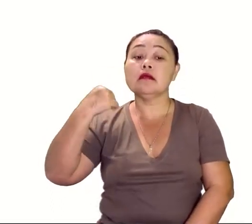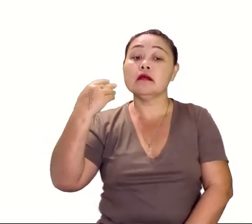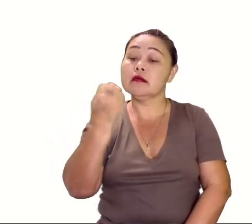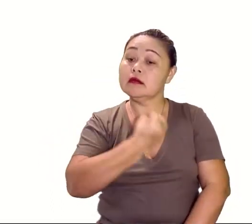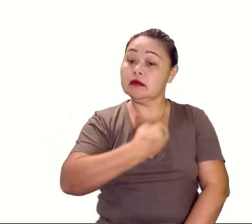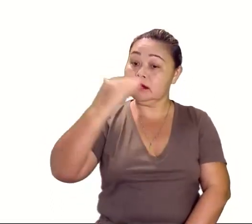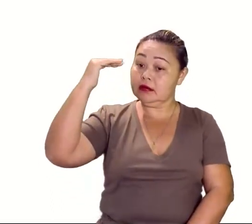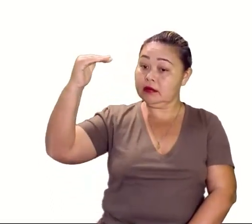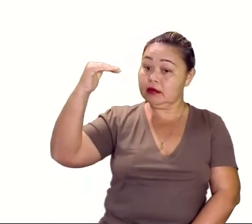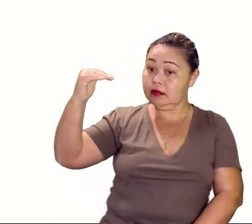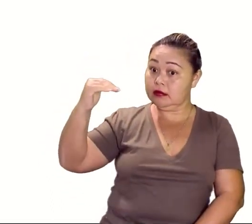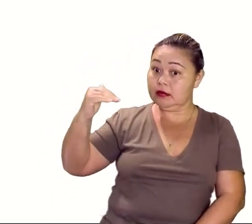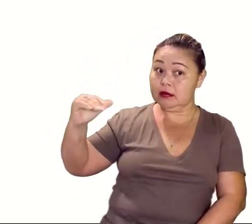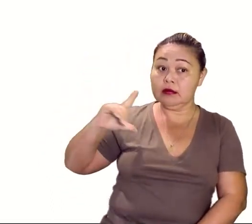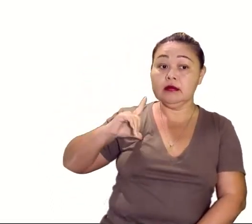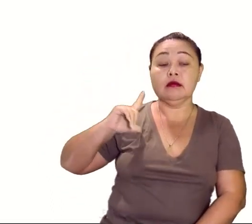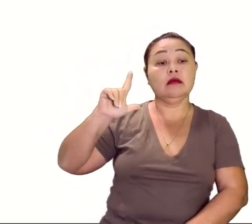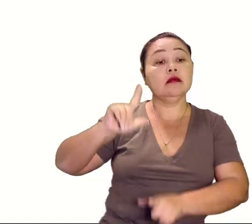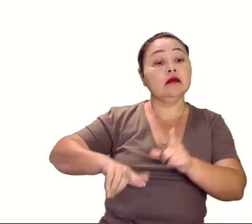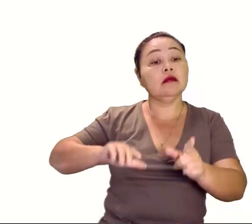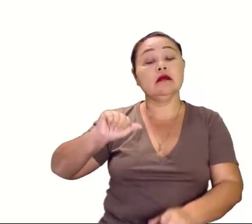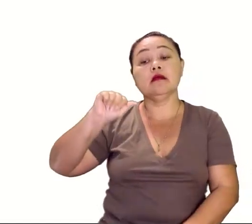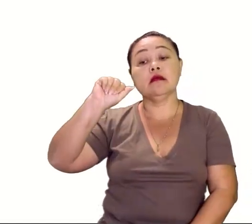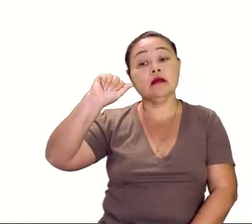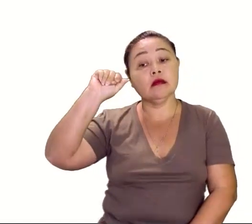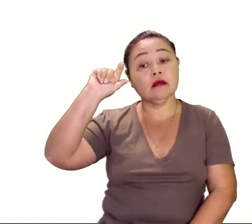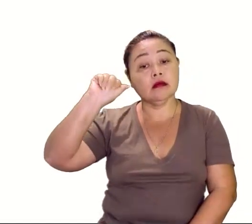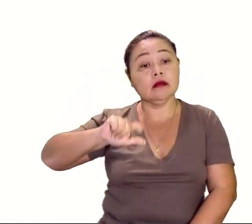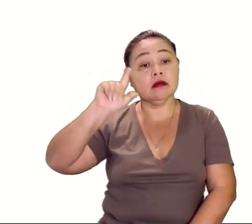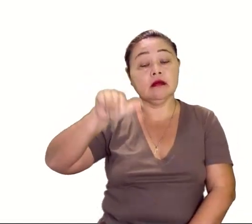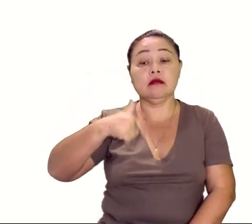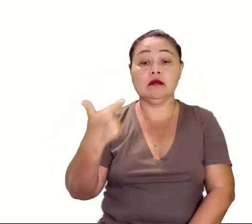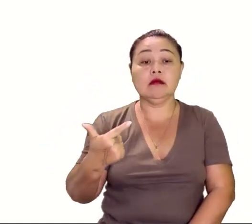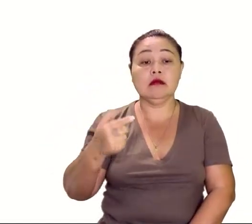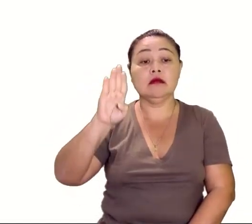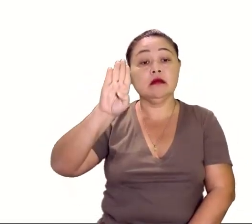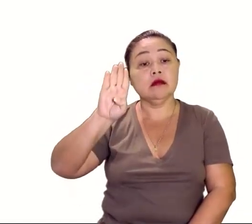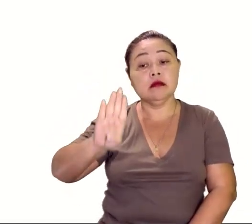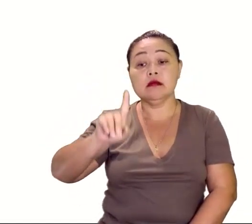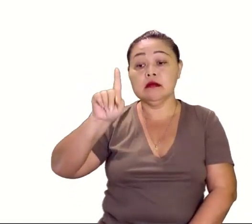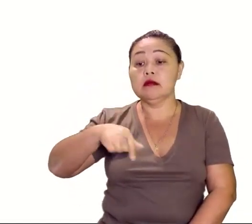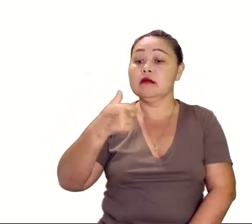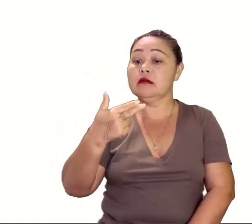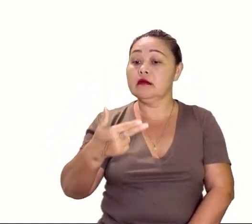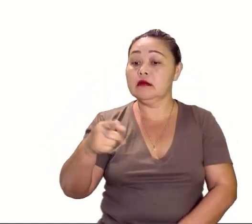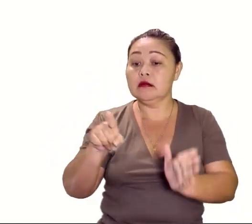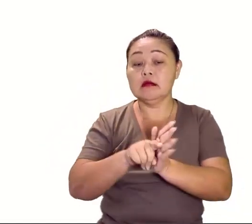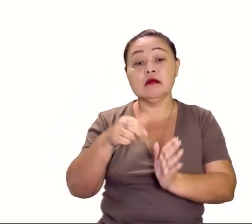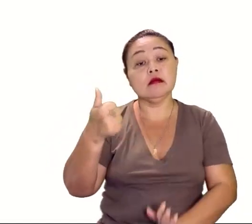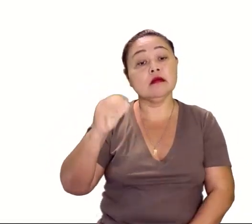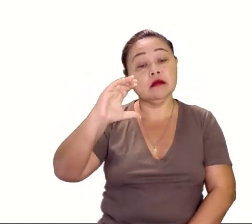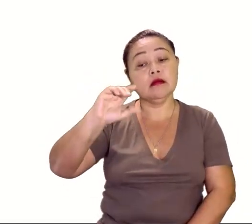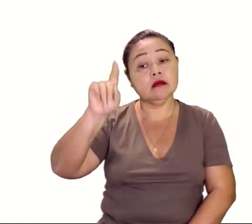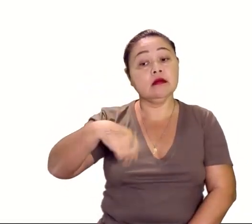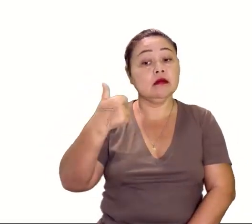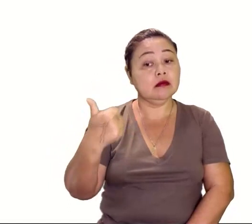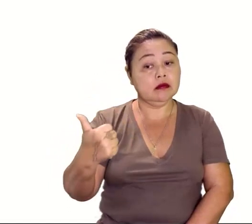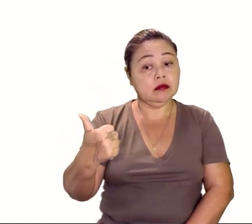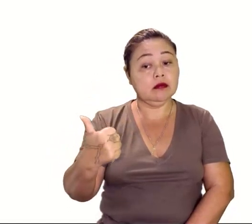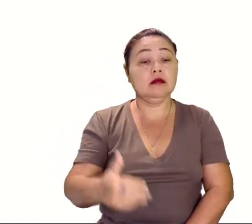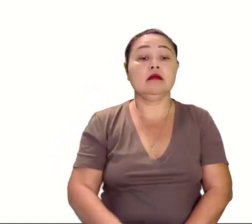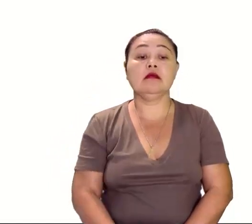valores abaixo. Aí temos lá, né, na letra A, dizendo que o a é igual a 2, o b é igual a menos 1 e o c é